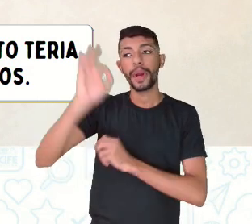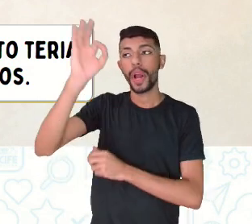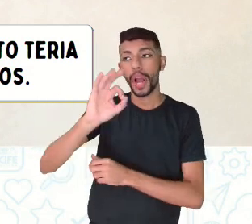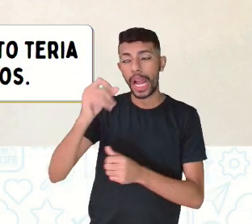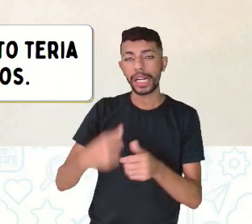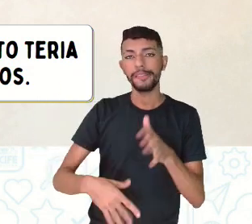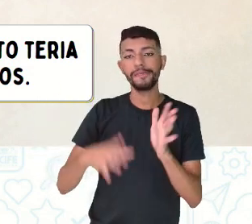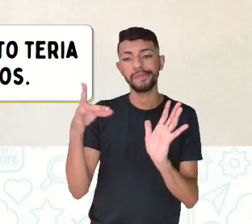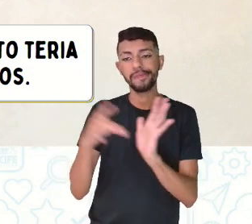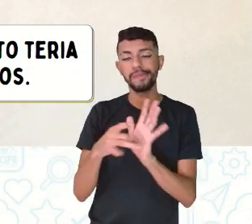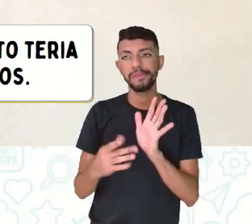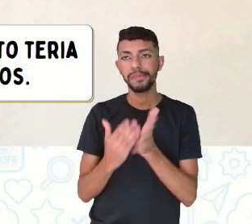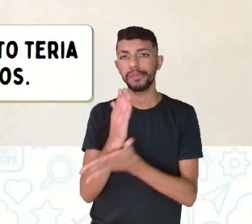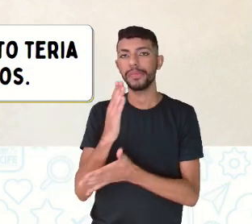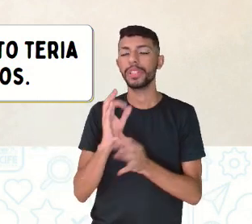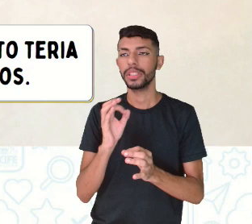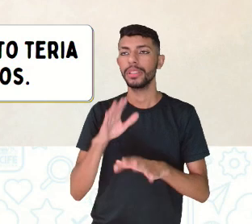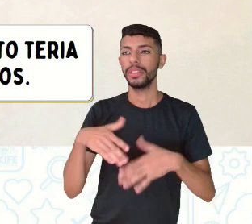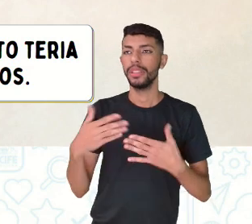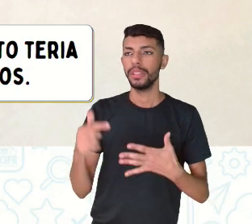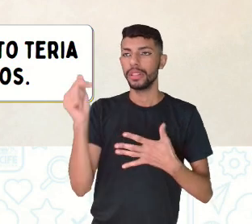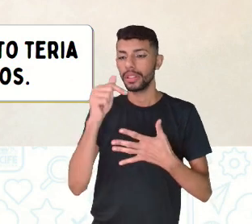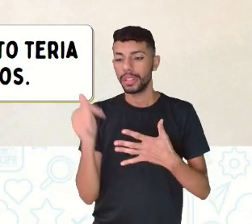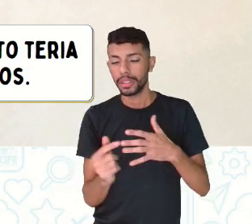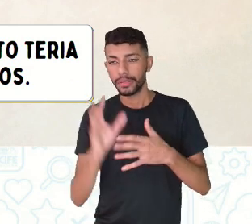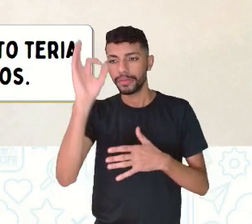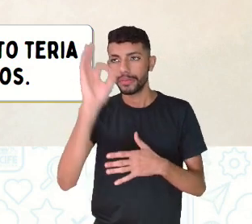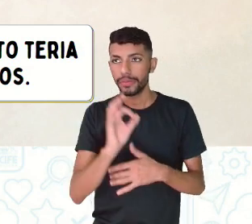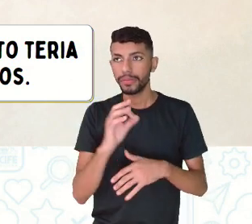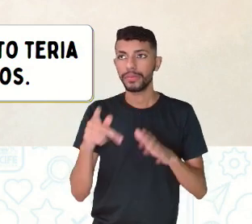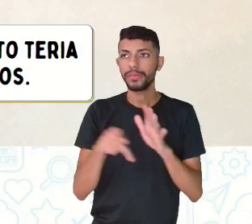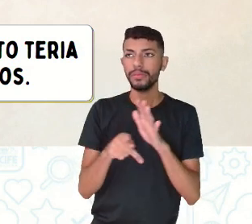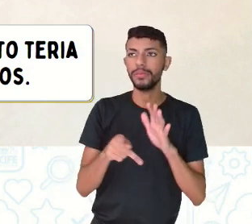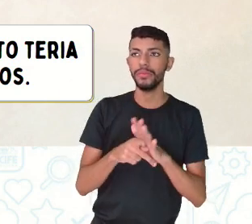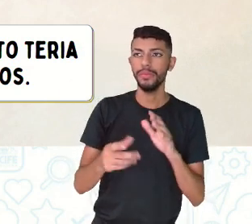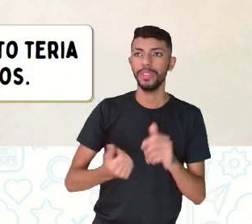essas taxações, esses impostos que a Inglaterra estava